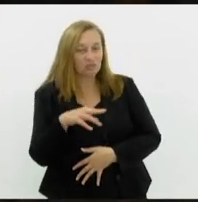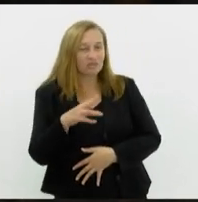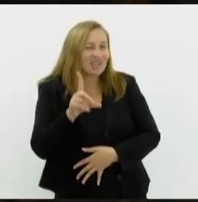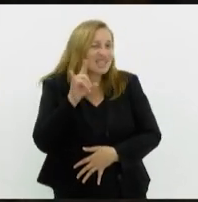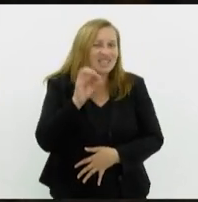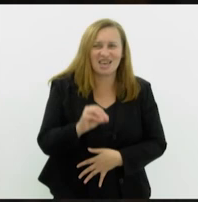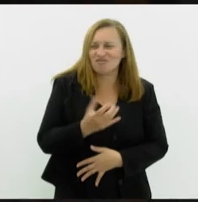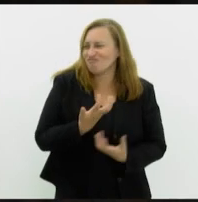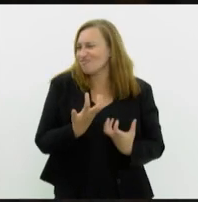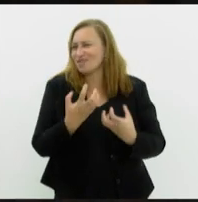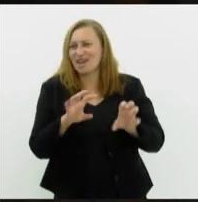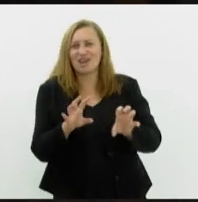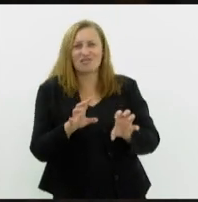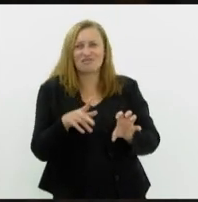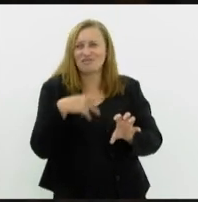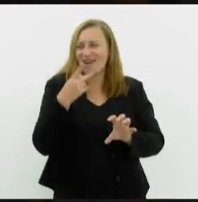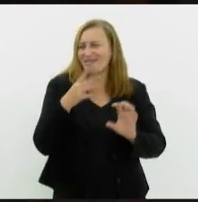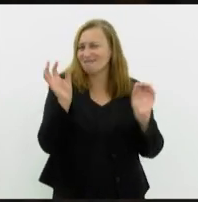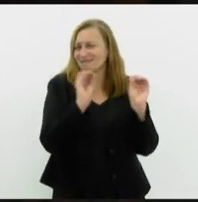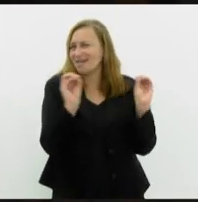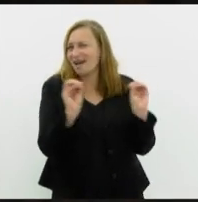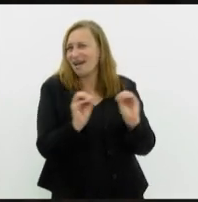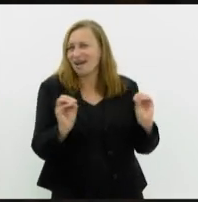ainda, não quero causar nenhuma